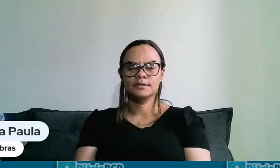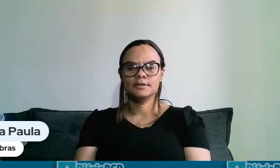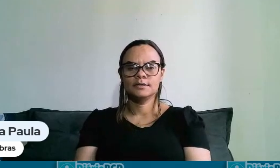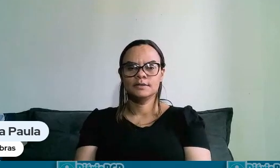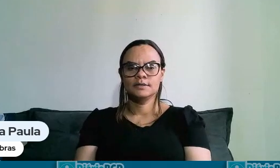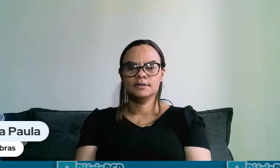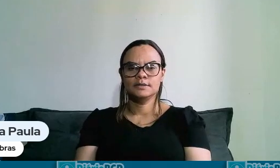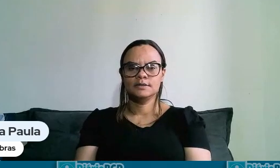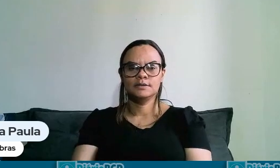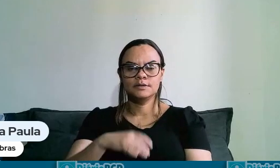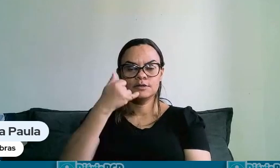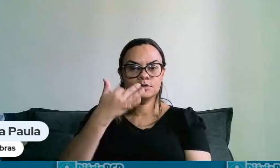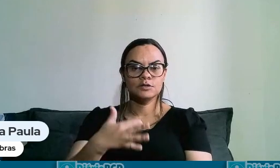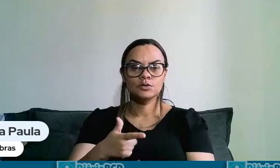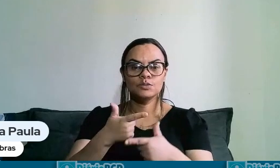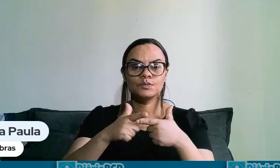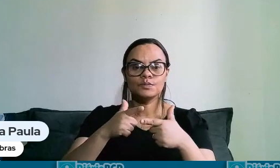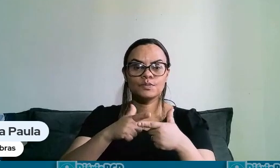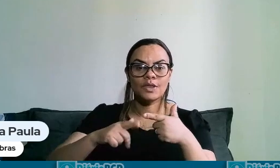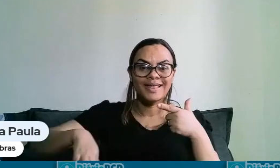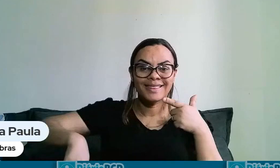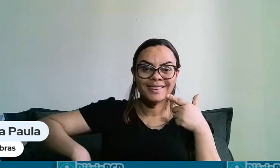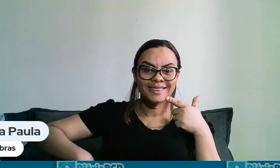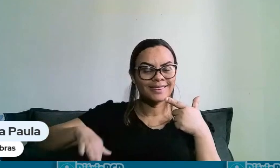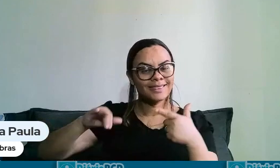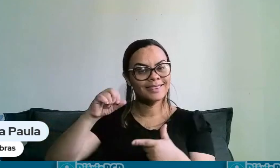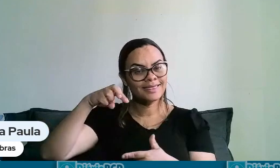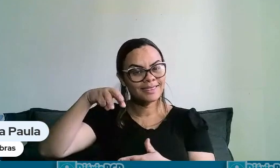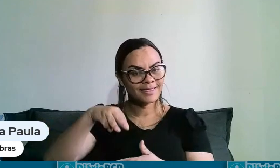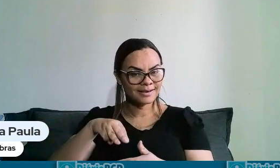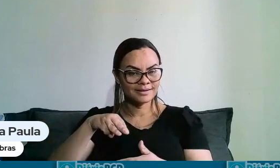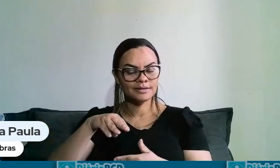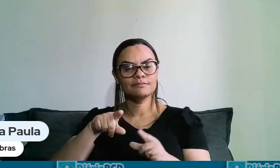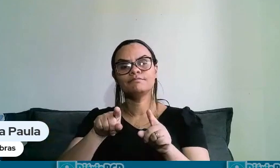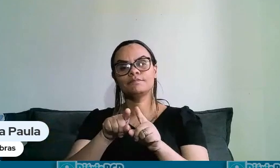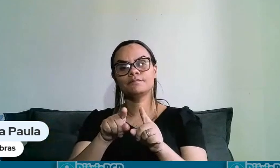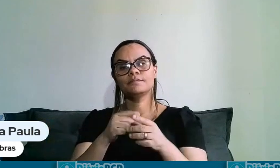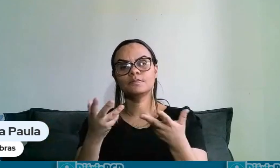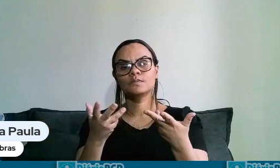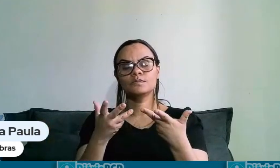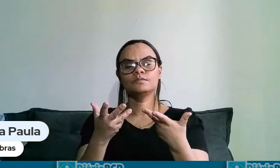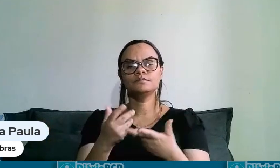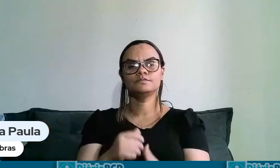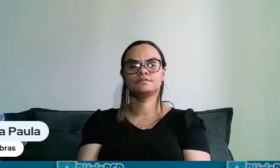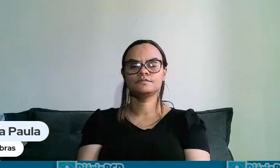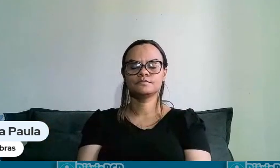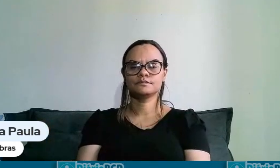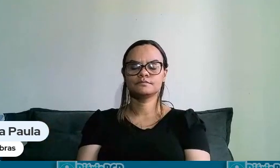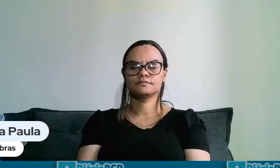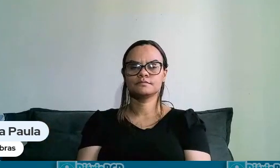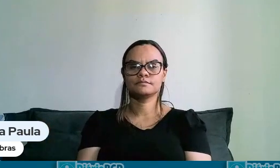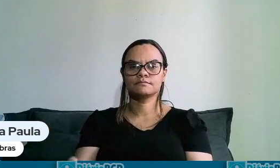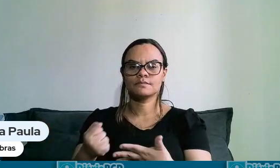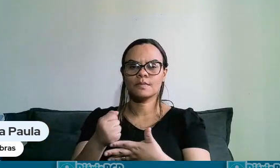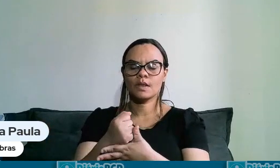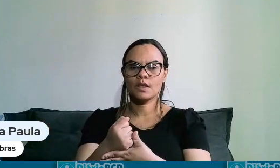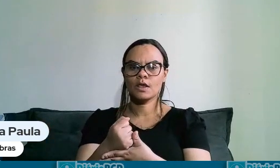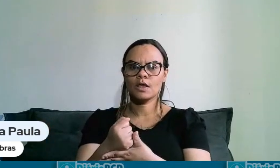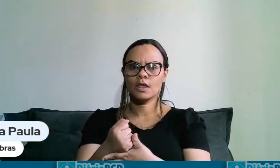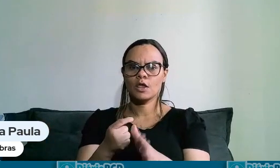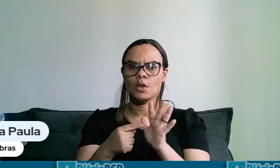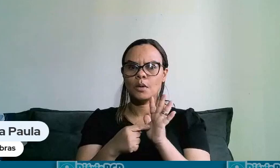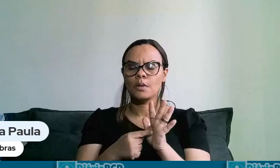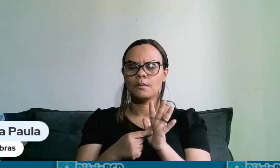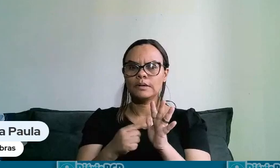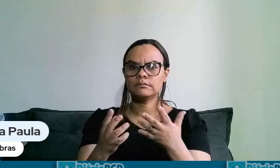estamos falando sobre os problemas renais. E aí eu queria saber, doutor, quais são os principais sinais